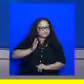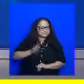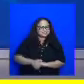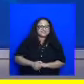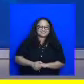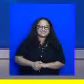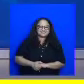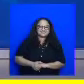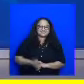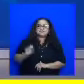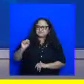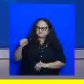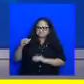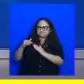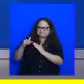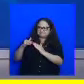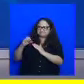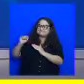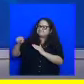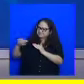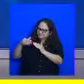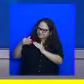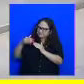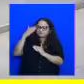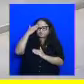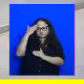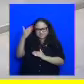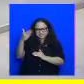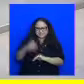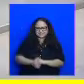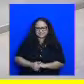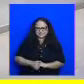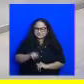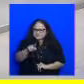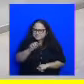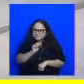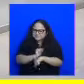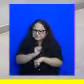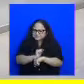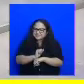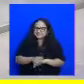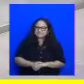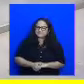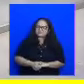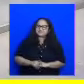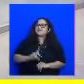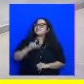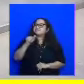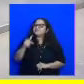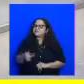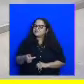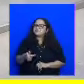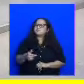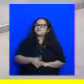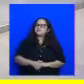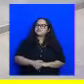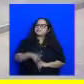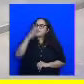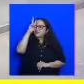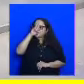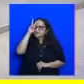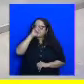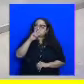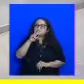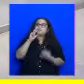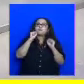Sim, confirmo. Sim, confirmo. Obrigado. E aí era o que você esperava. Após a apuração, lembre-se, você